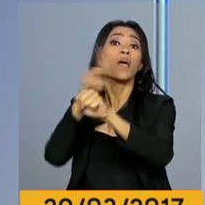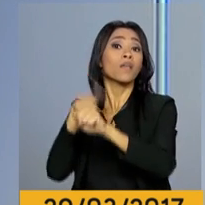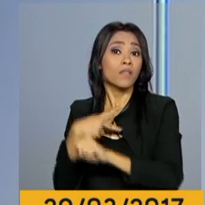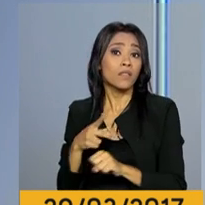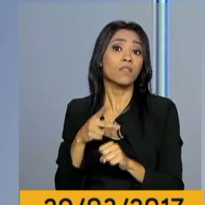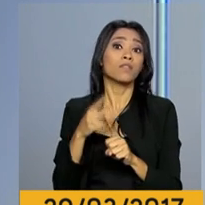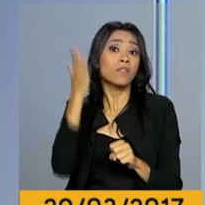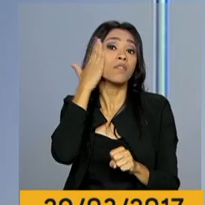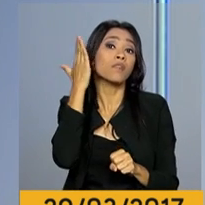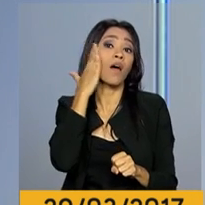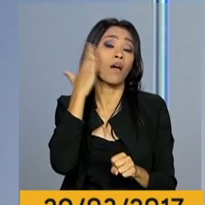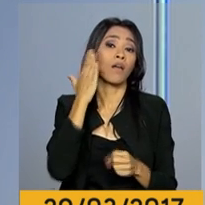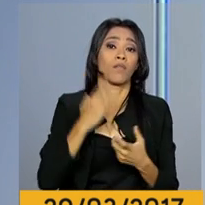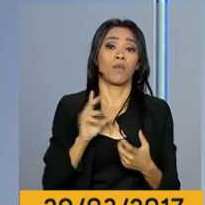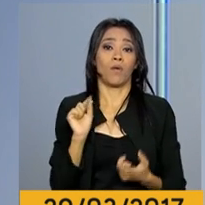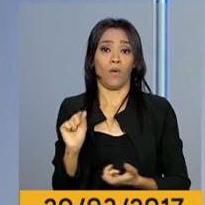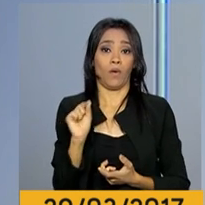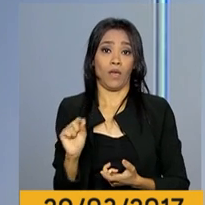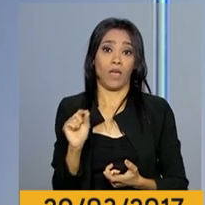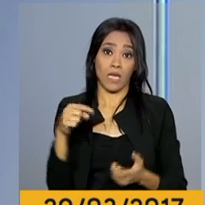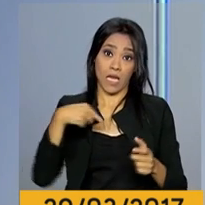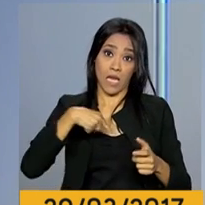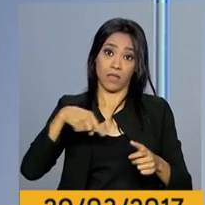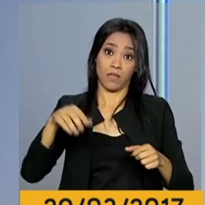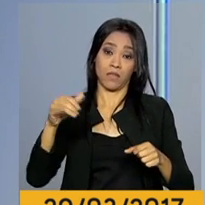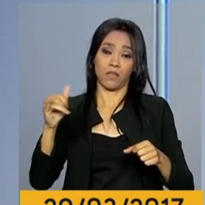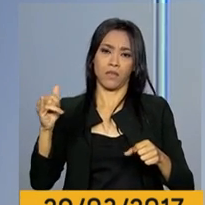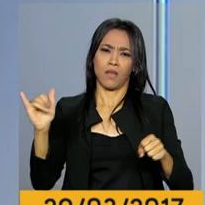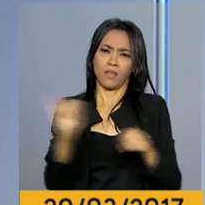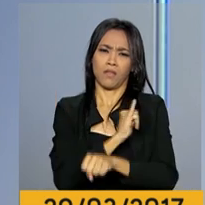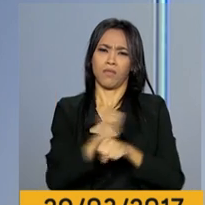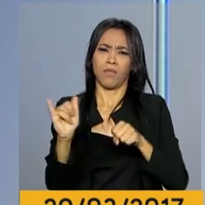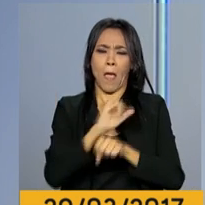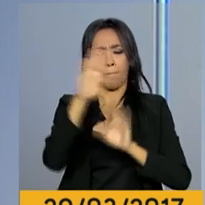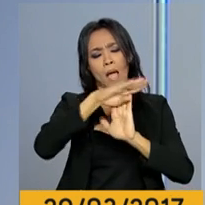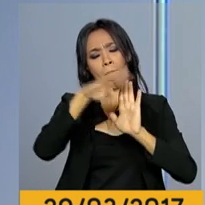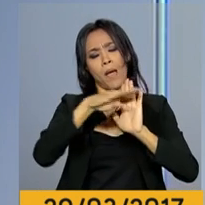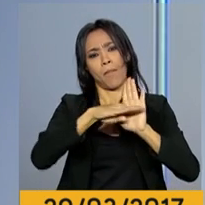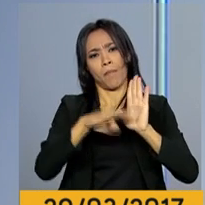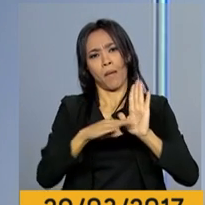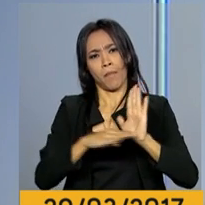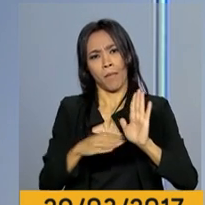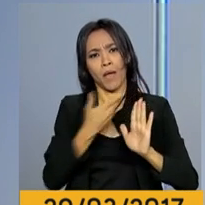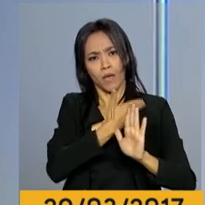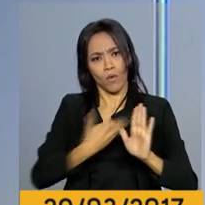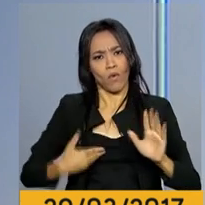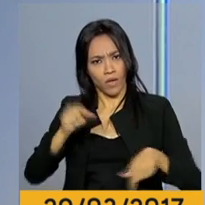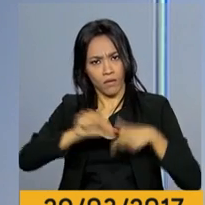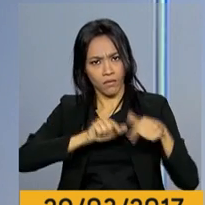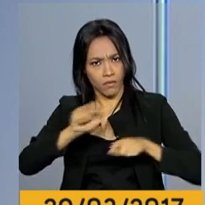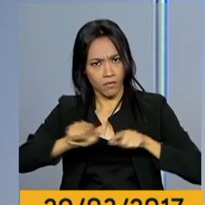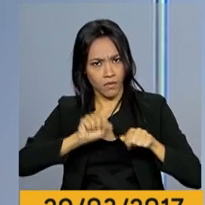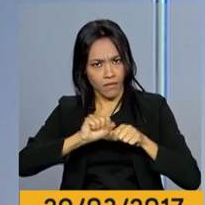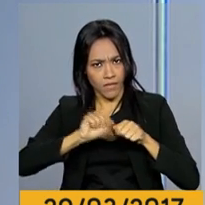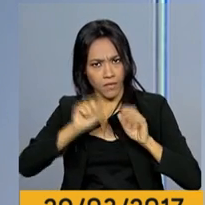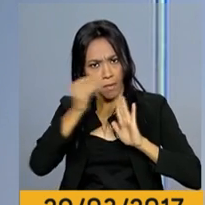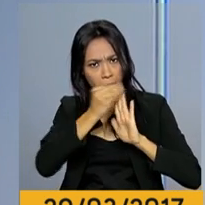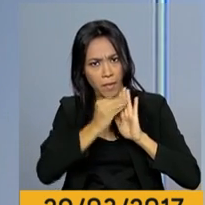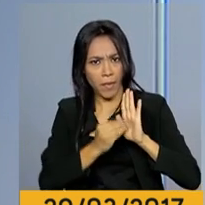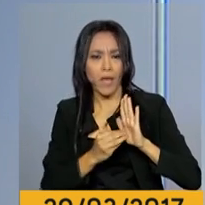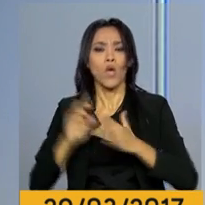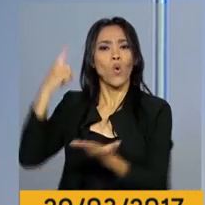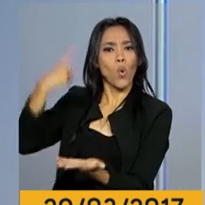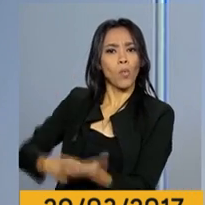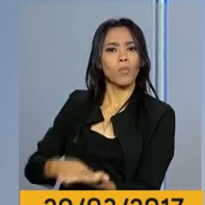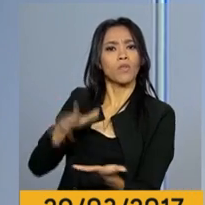saibam que essas medidas todas que nós estamos promovendo nem responsabilidade fiscal de um lado